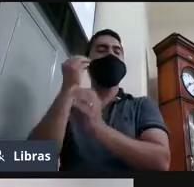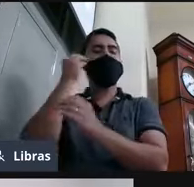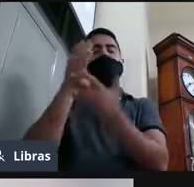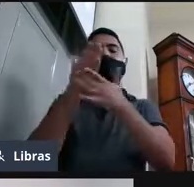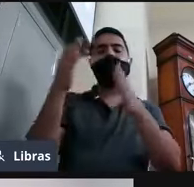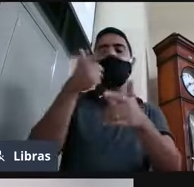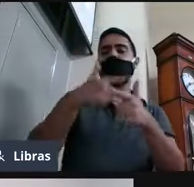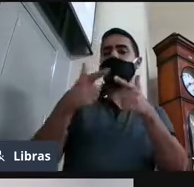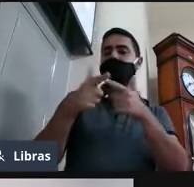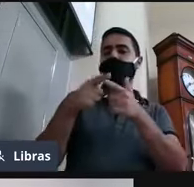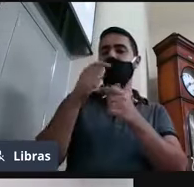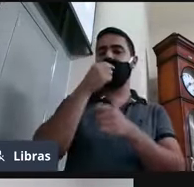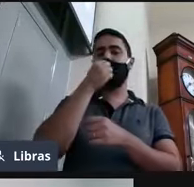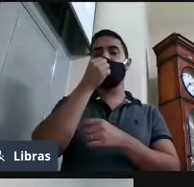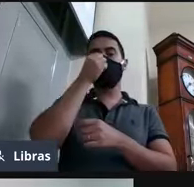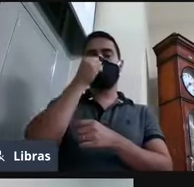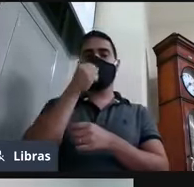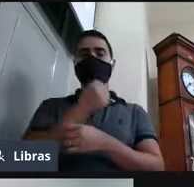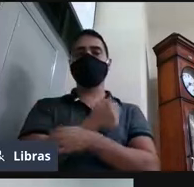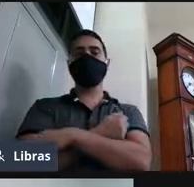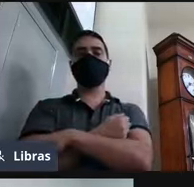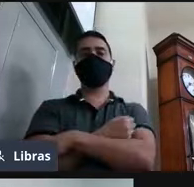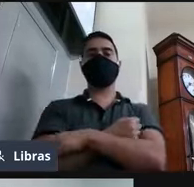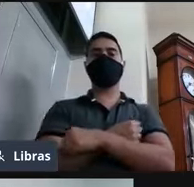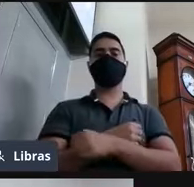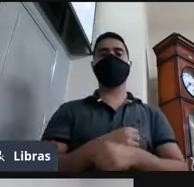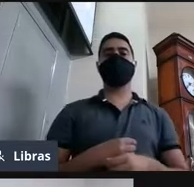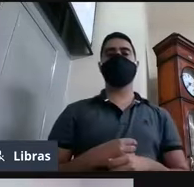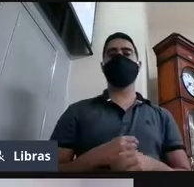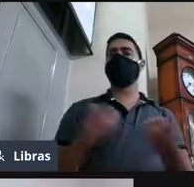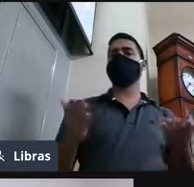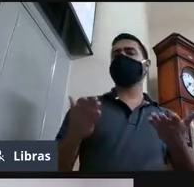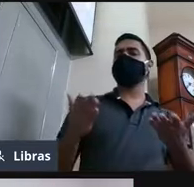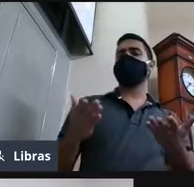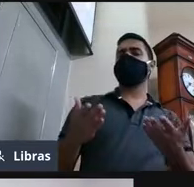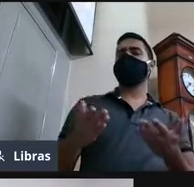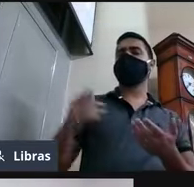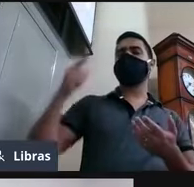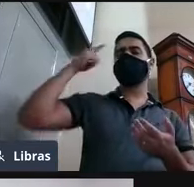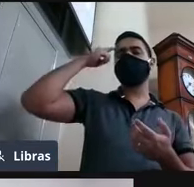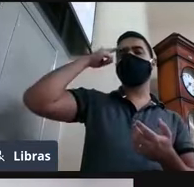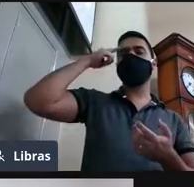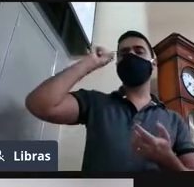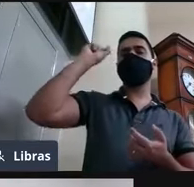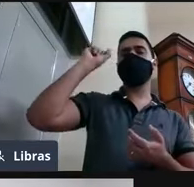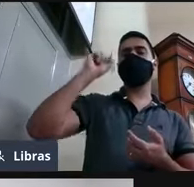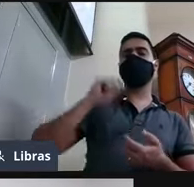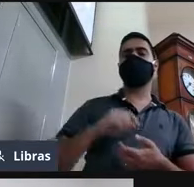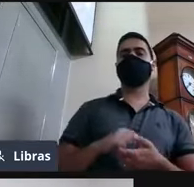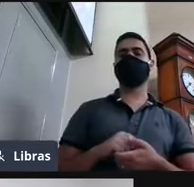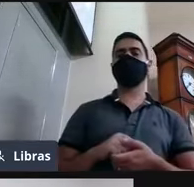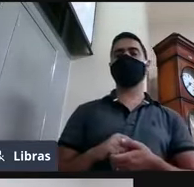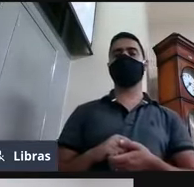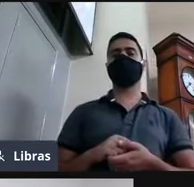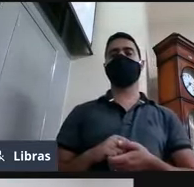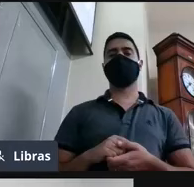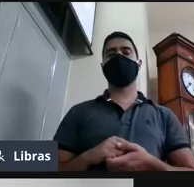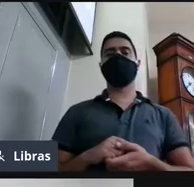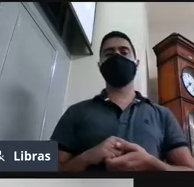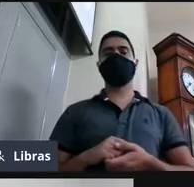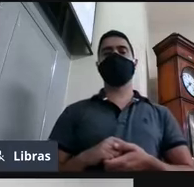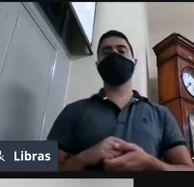isso. Isso o que aconteceu. Agora, já imagine nós, nessa casa, tirarmos